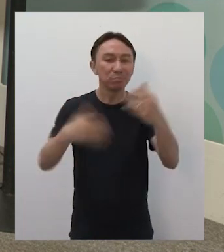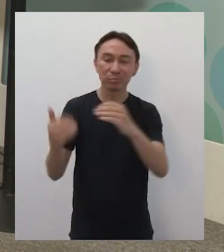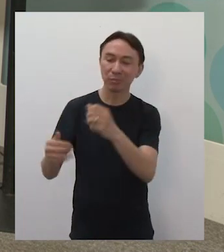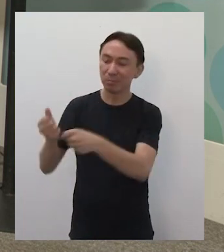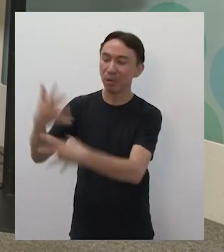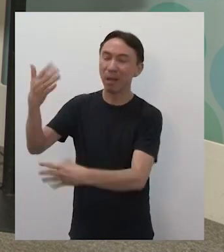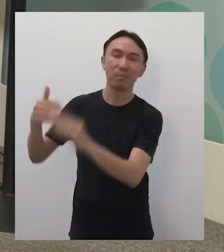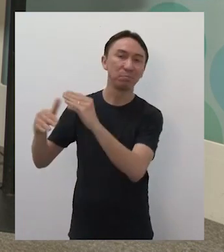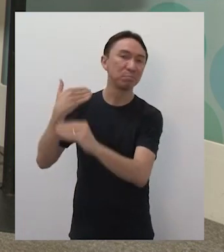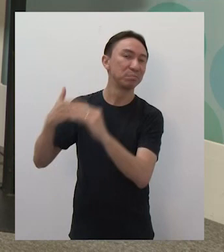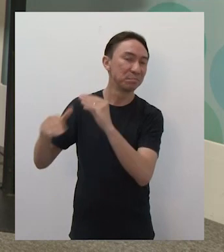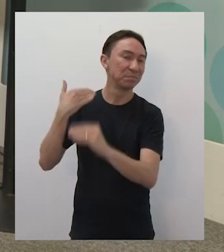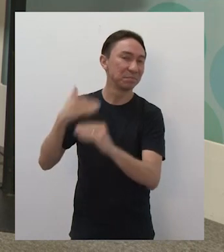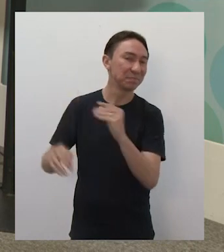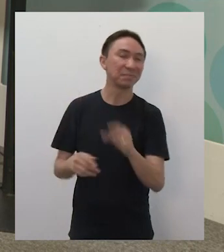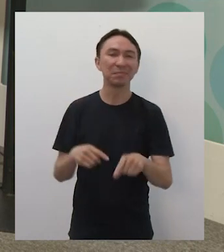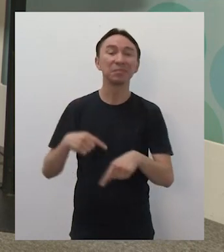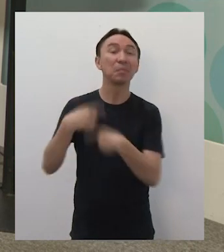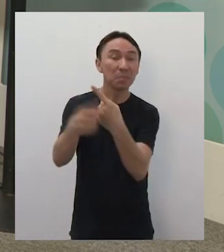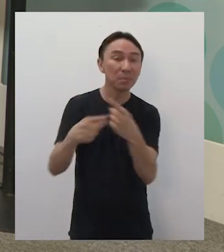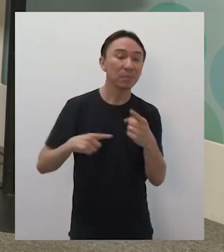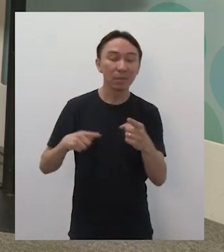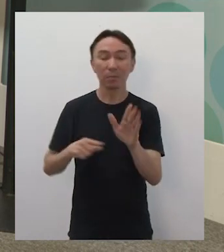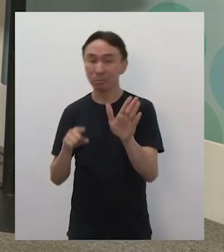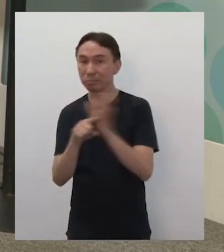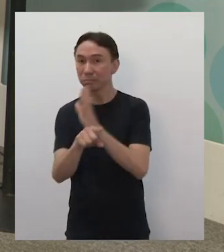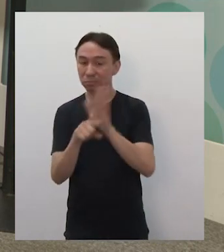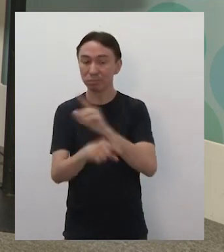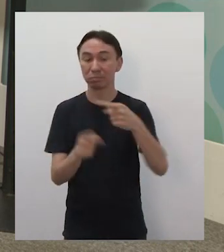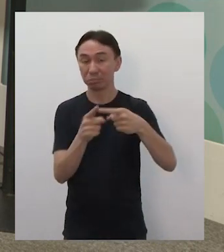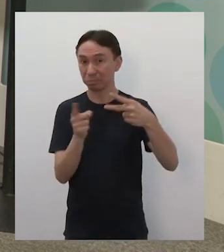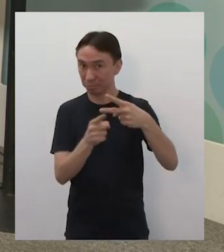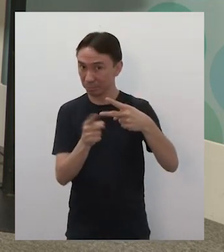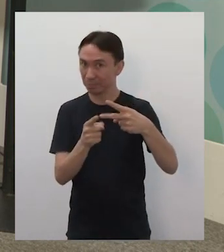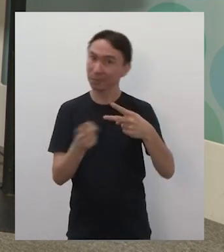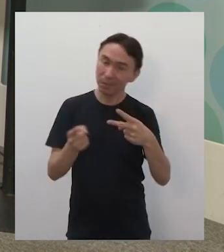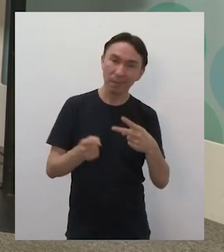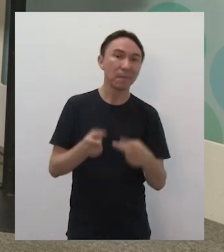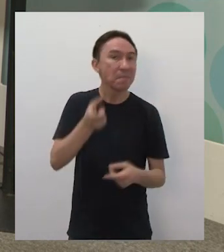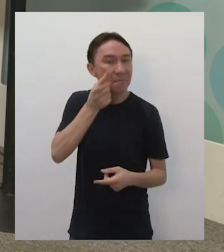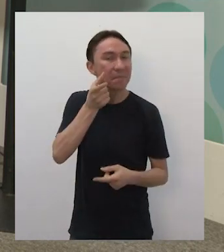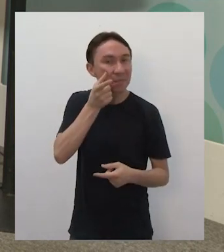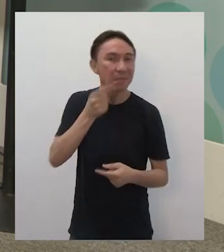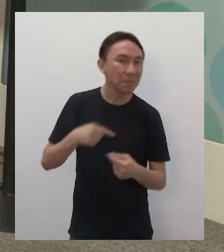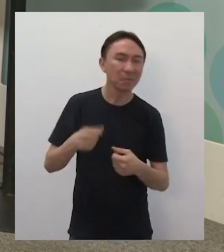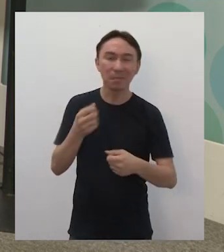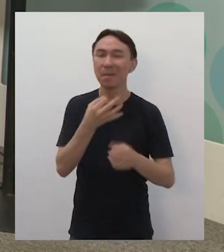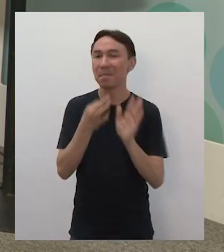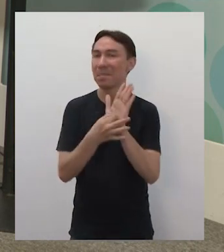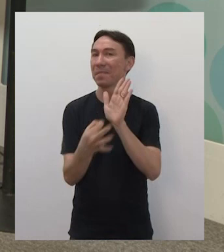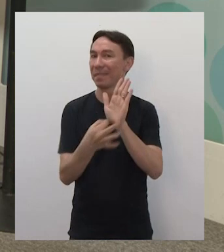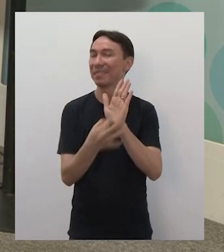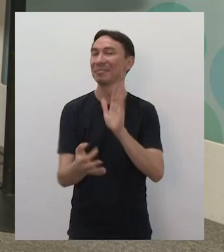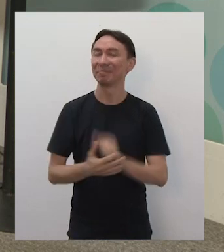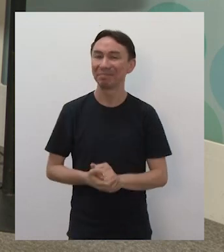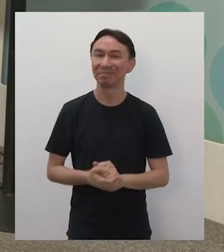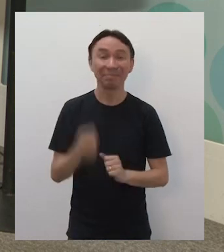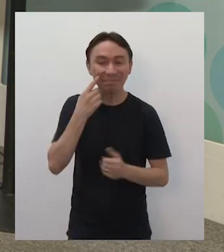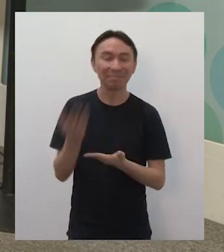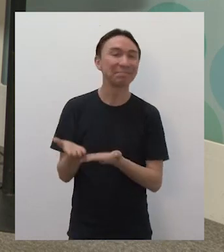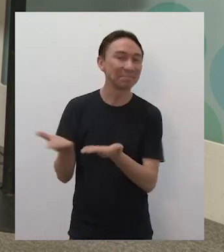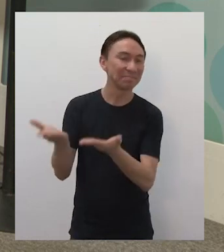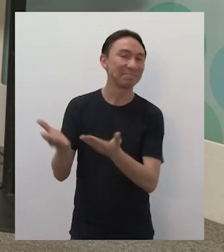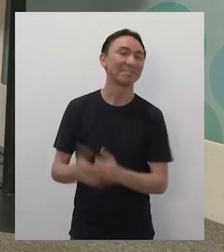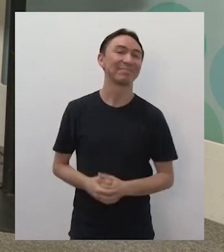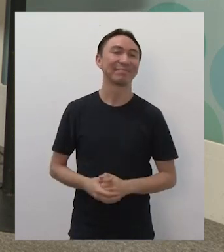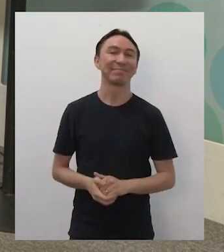chat. E, na sequência, também tem duas perguntinhas aqui que foram colocadas, que eu acho que seria interessante também poder fazer esse comentário. Então, Malu, passa a palavra para